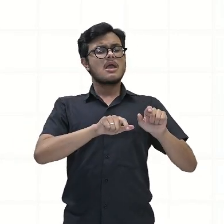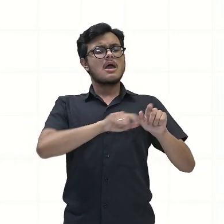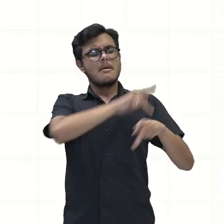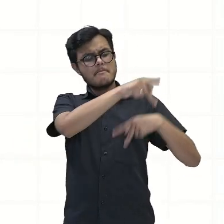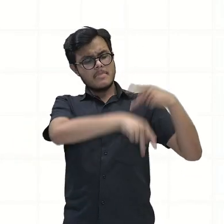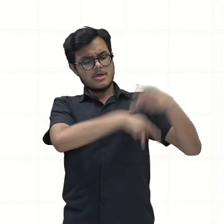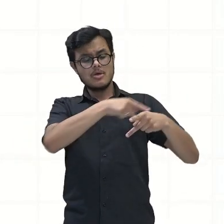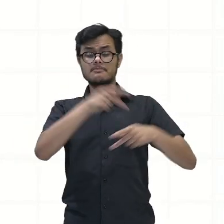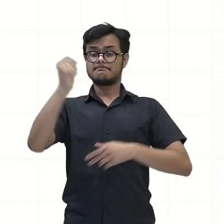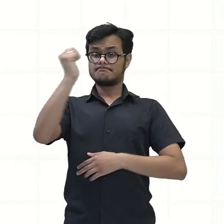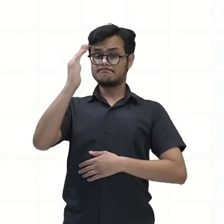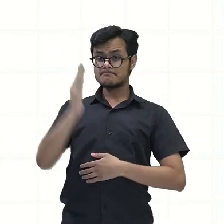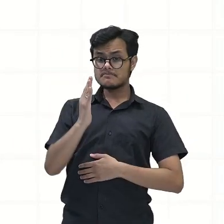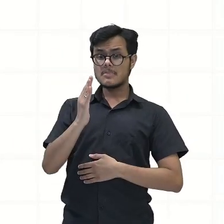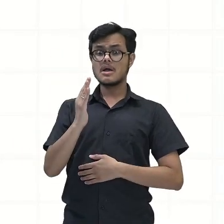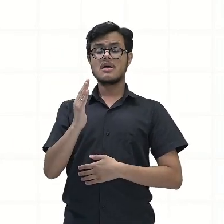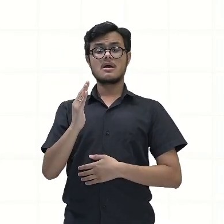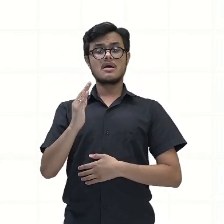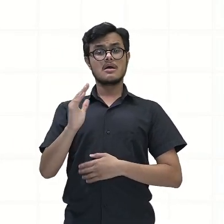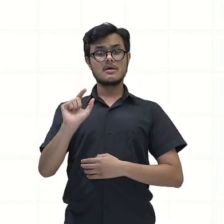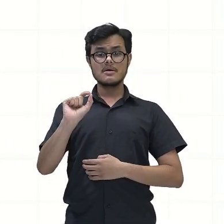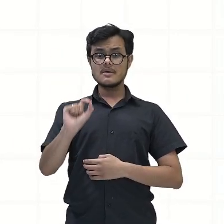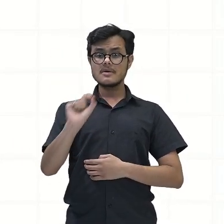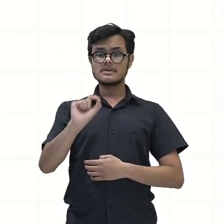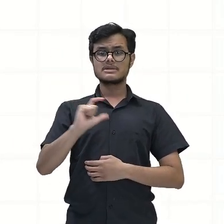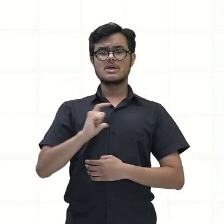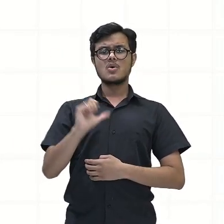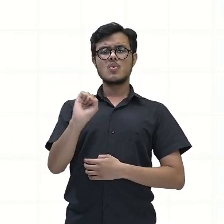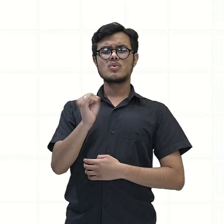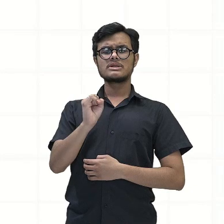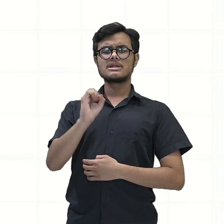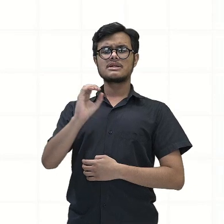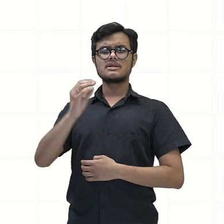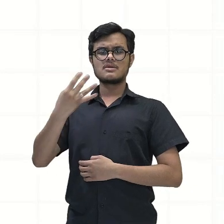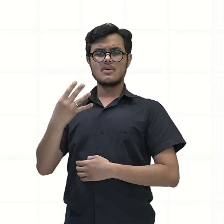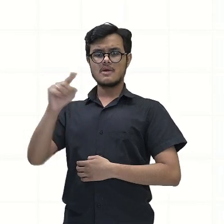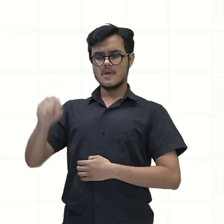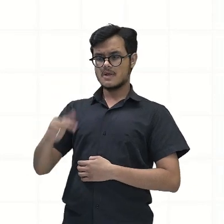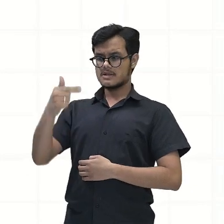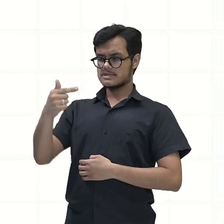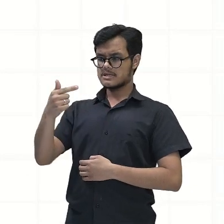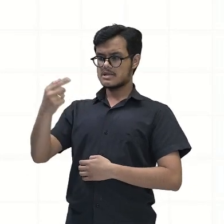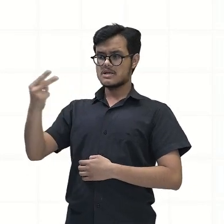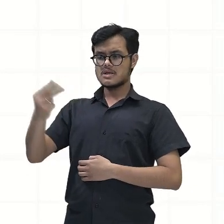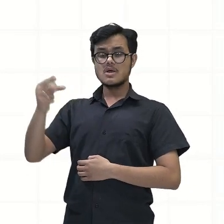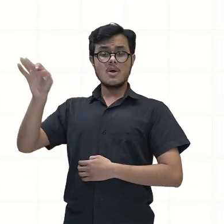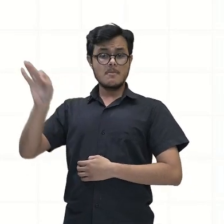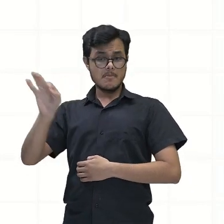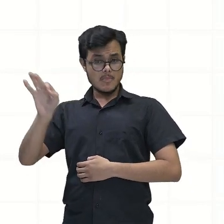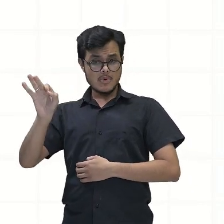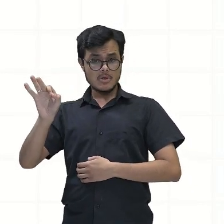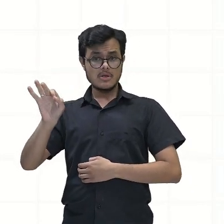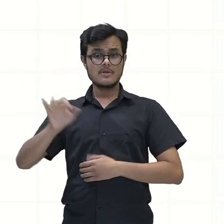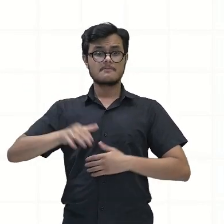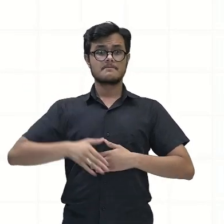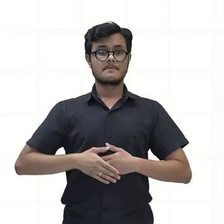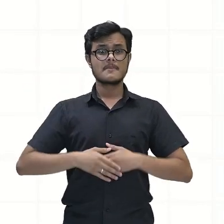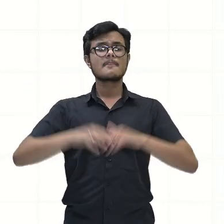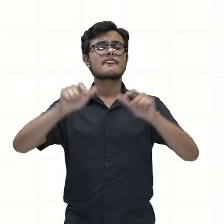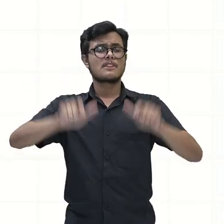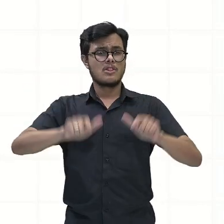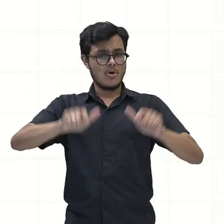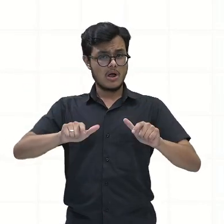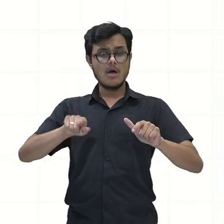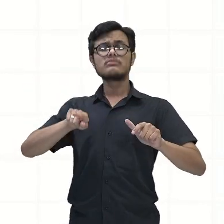brasileira, ela corresponde, né, aí a 84% dessa população, ela vai residir onde? Ela vai residir em